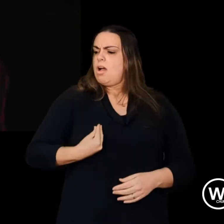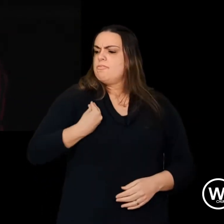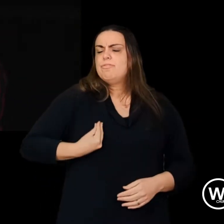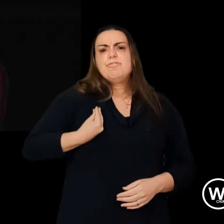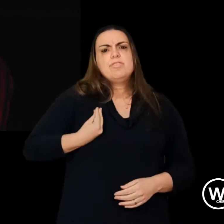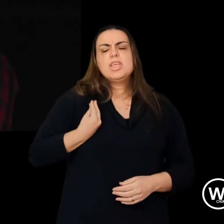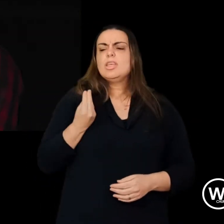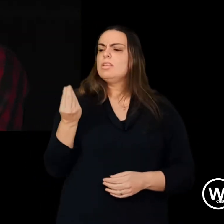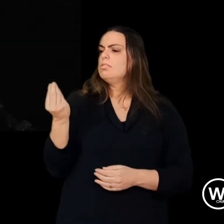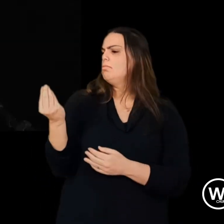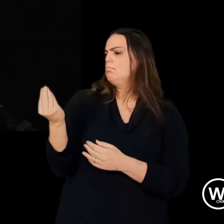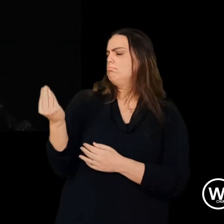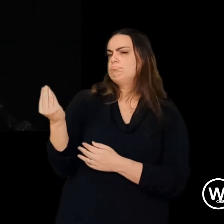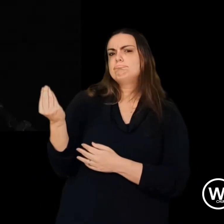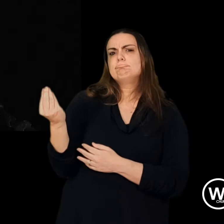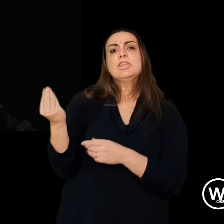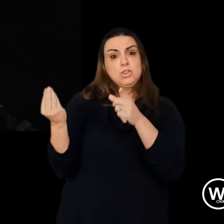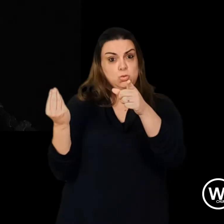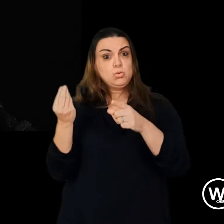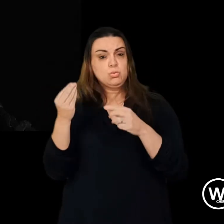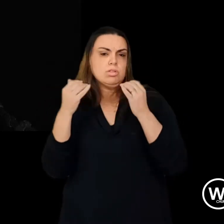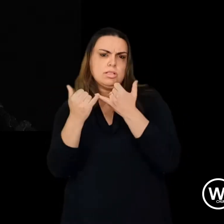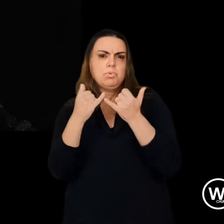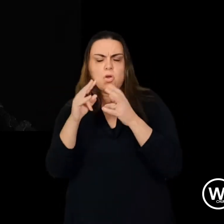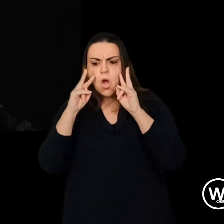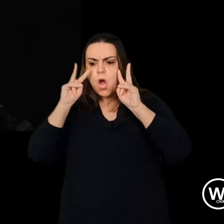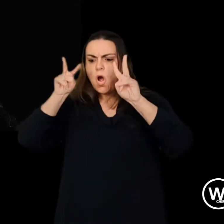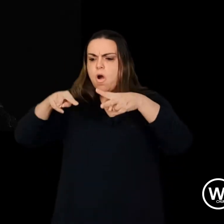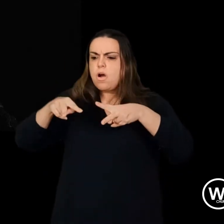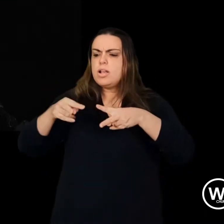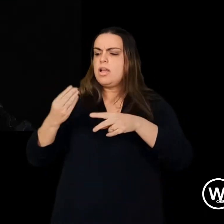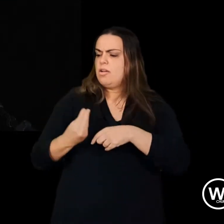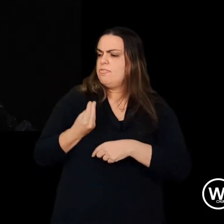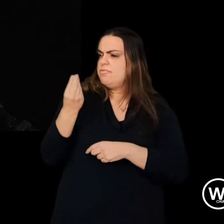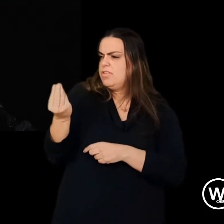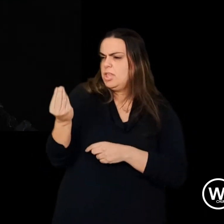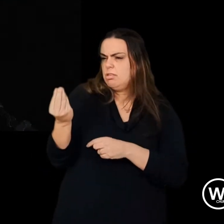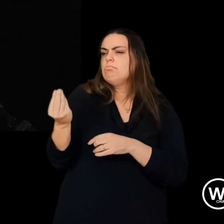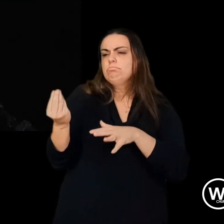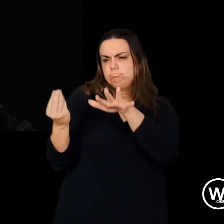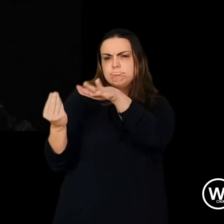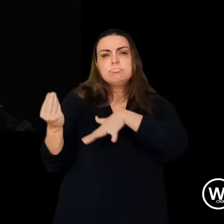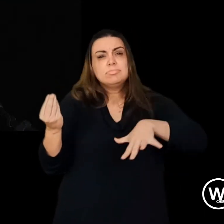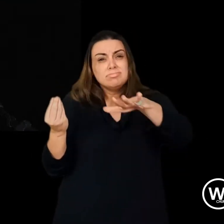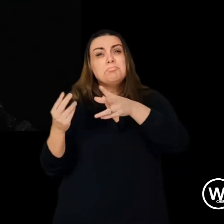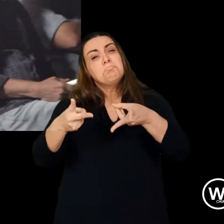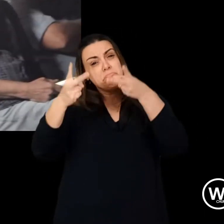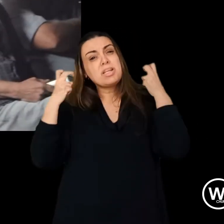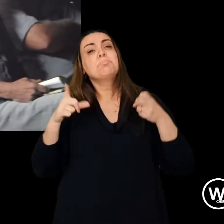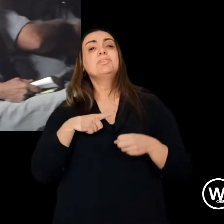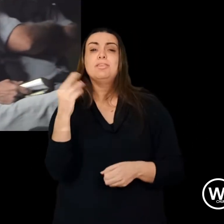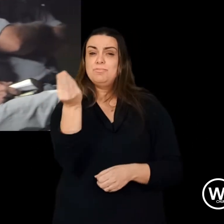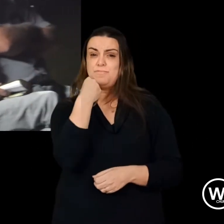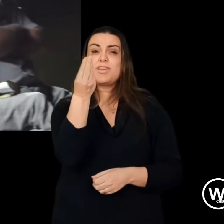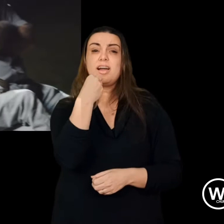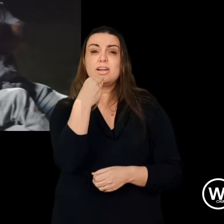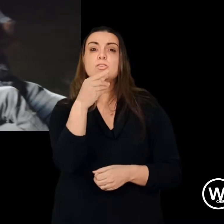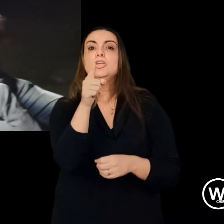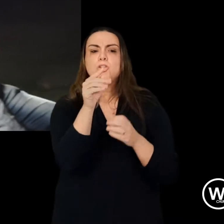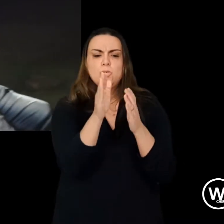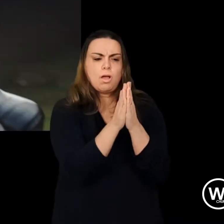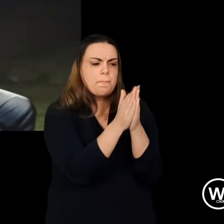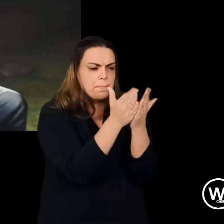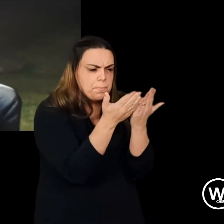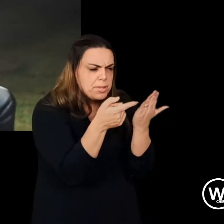E naturalmente, quando você olha para a sua realidade, você percebe que há muitas fragilidades. E quando você pega a palavra